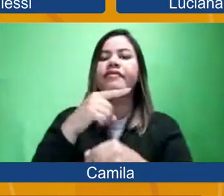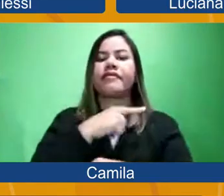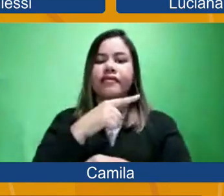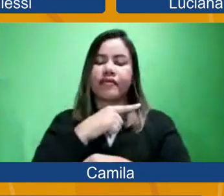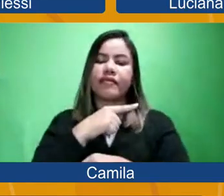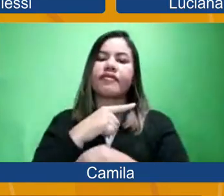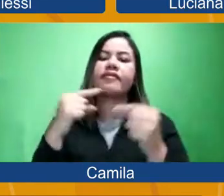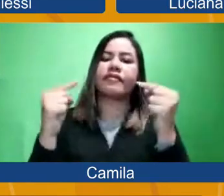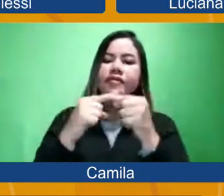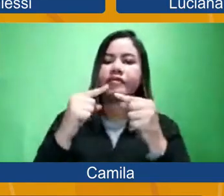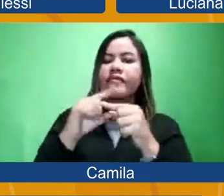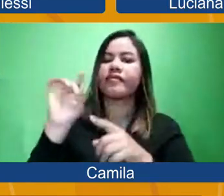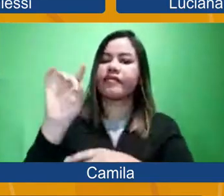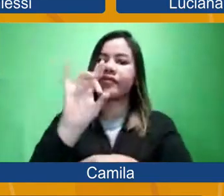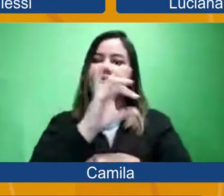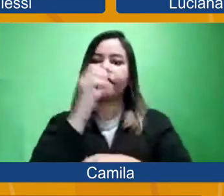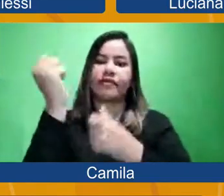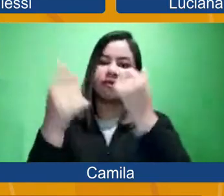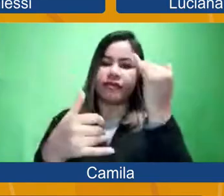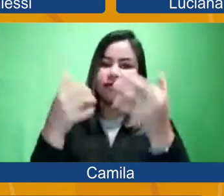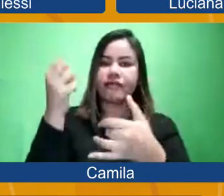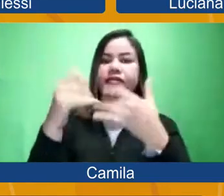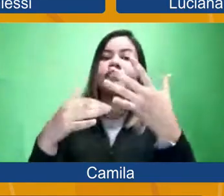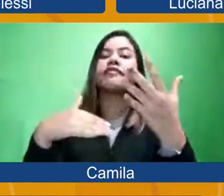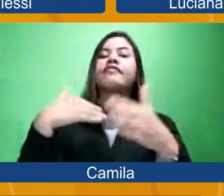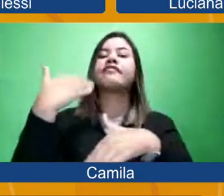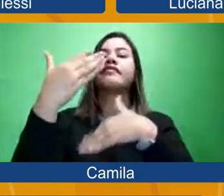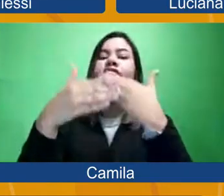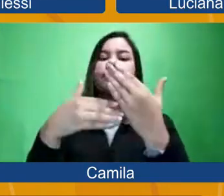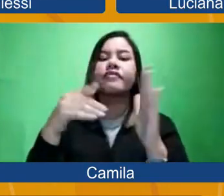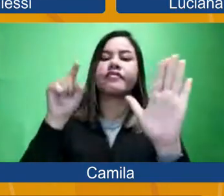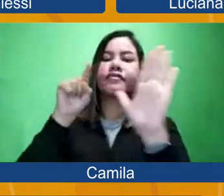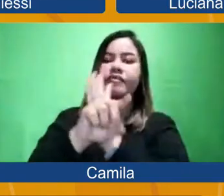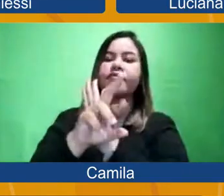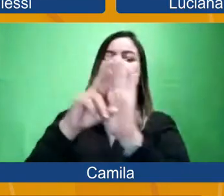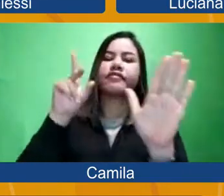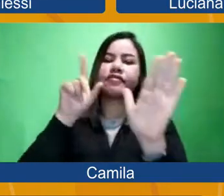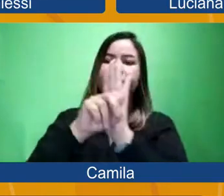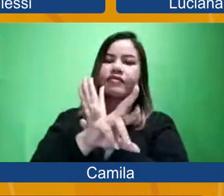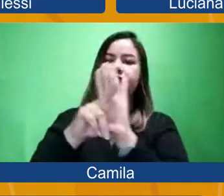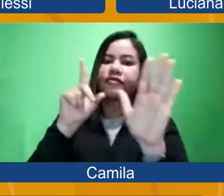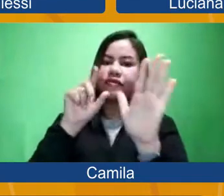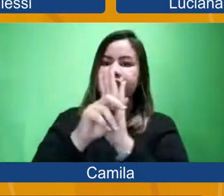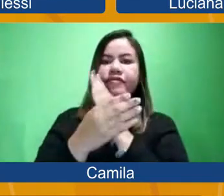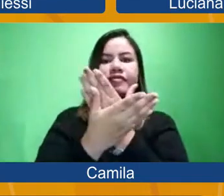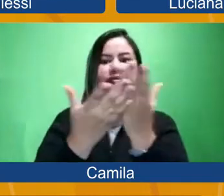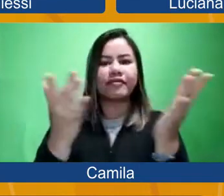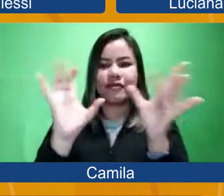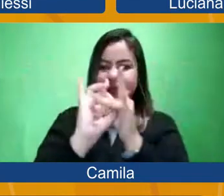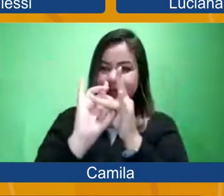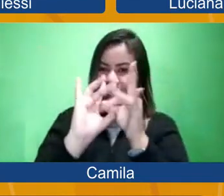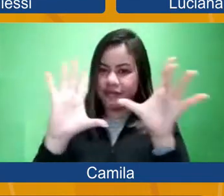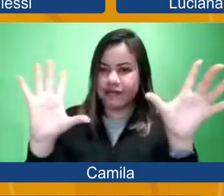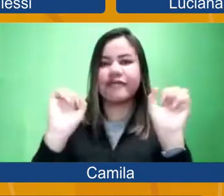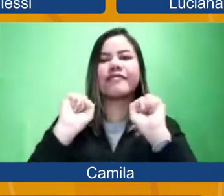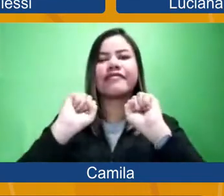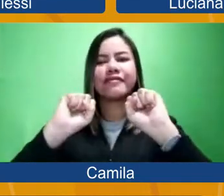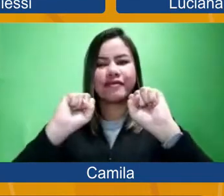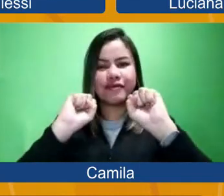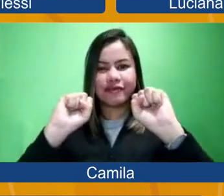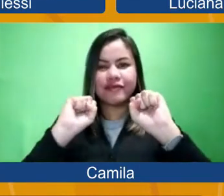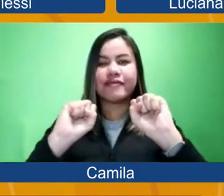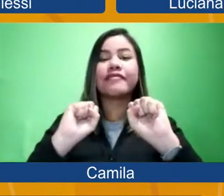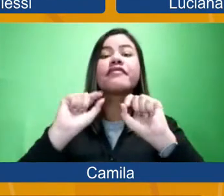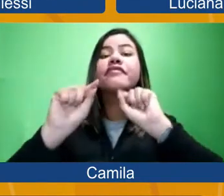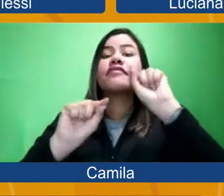falas de cada um, e nós seguimos imediatamente com uma sessão de perguntas. Então todos que quiserem fazer perguntas, por favor, vão deixando elas aí